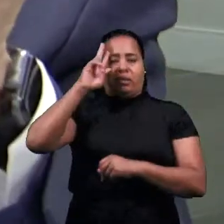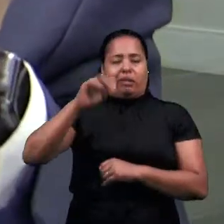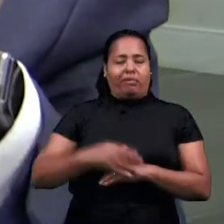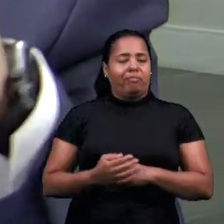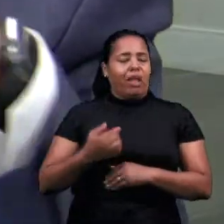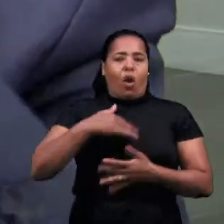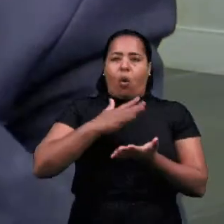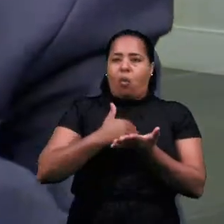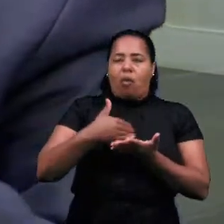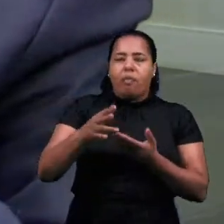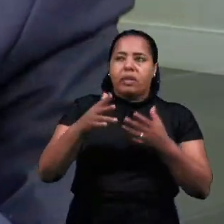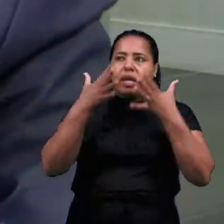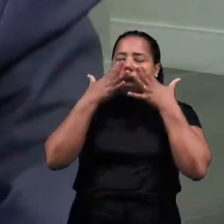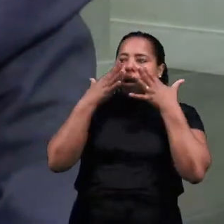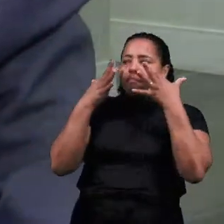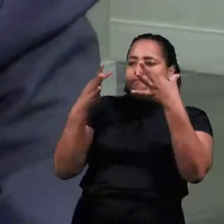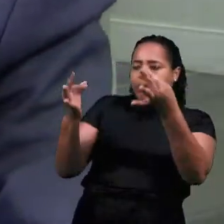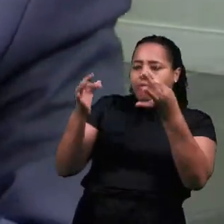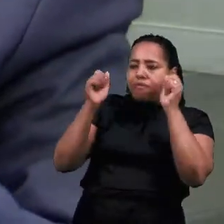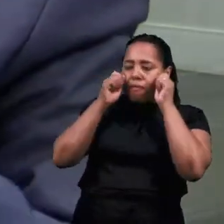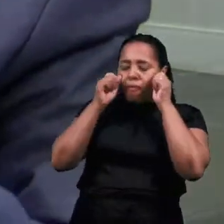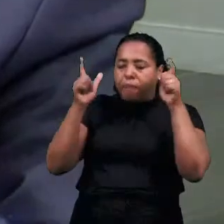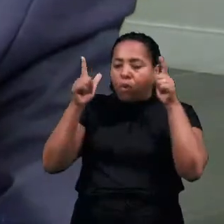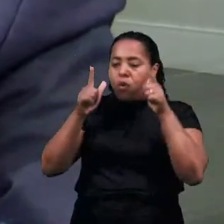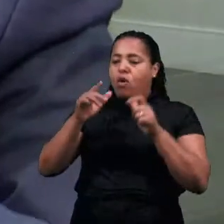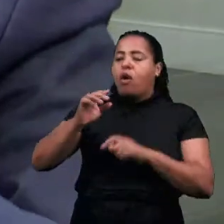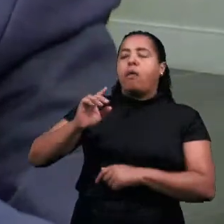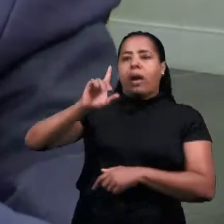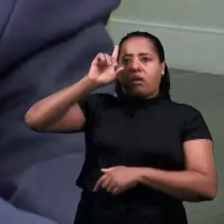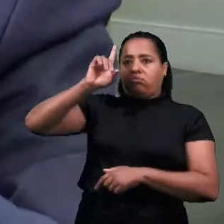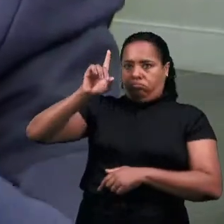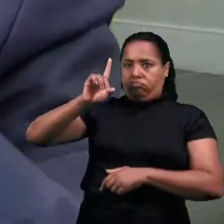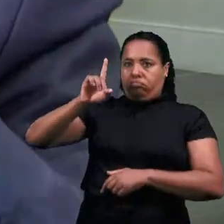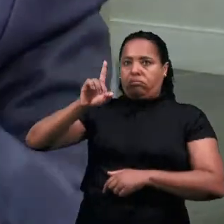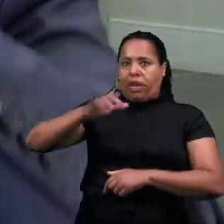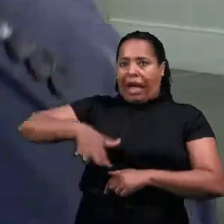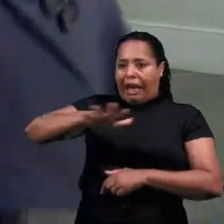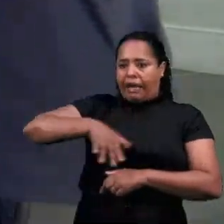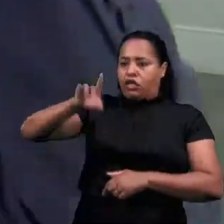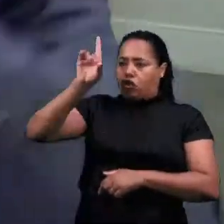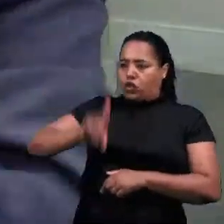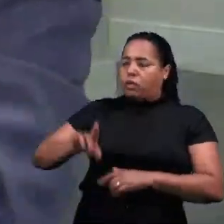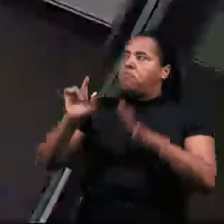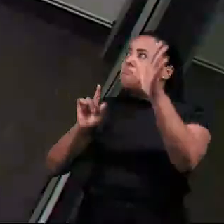o direito, consultei ao Senhor, o Senhor confirmou